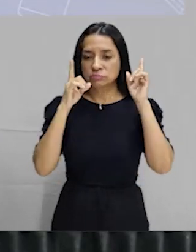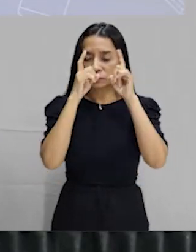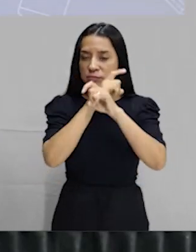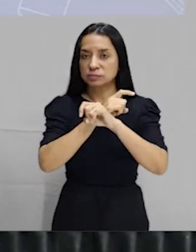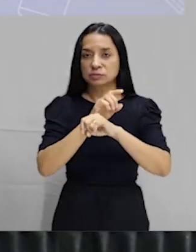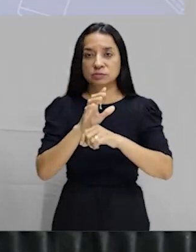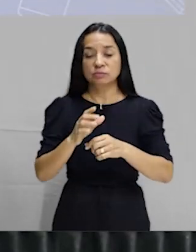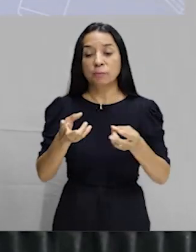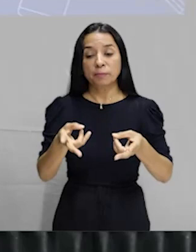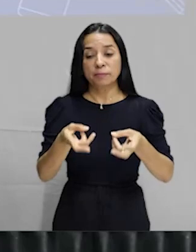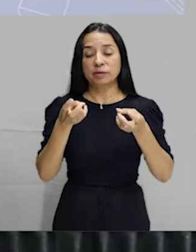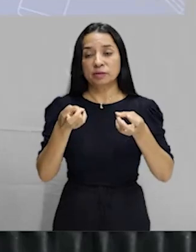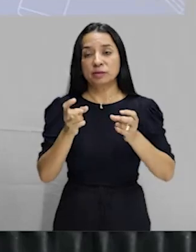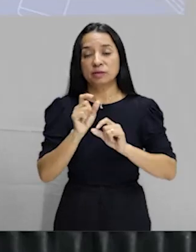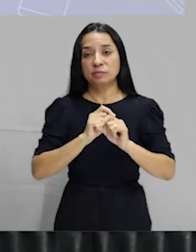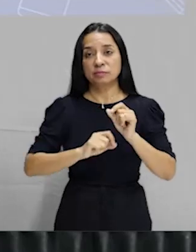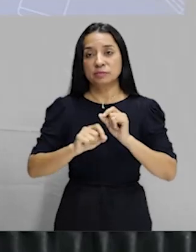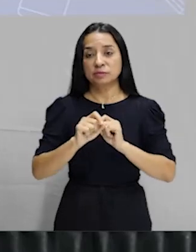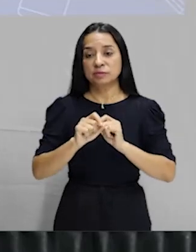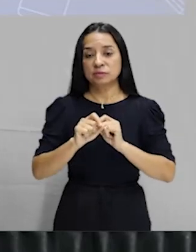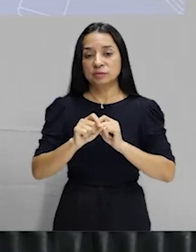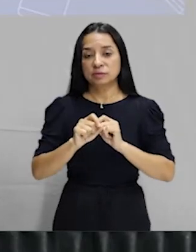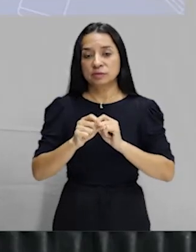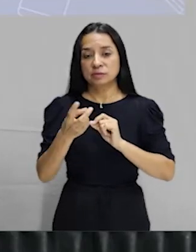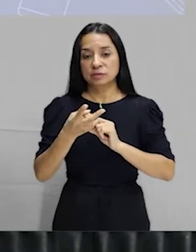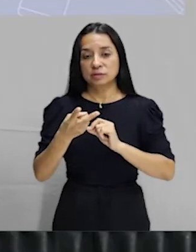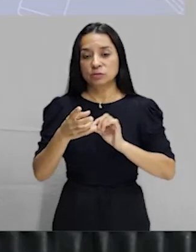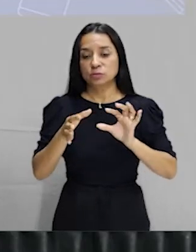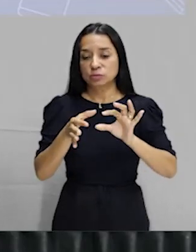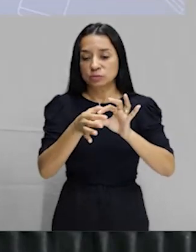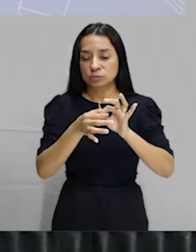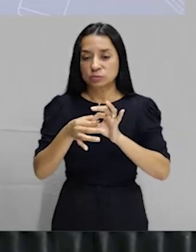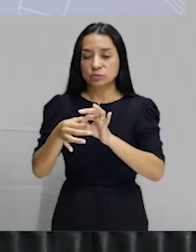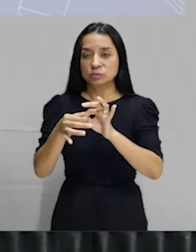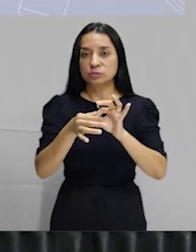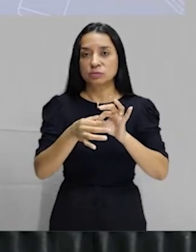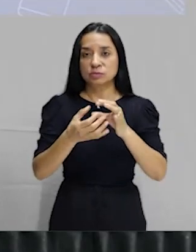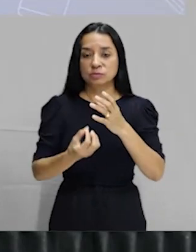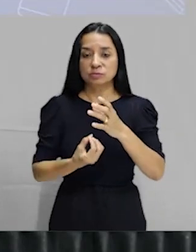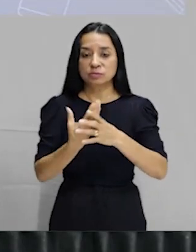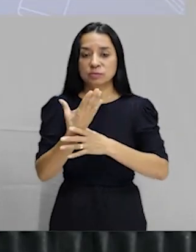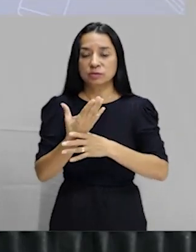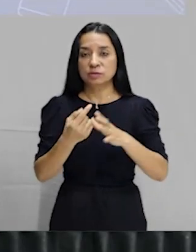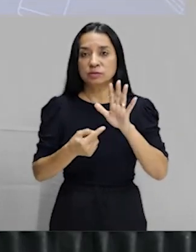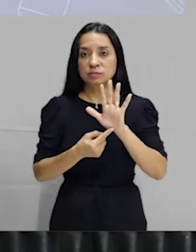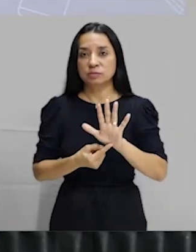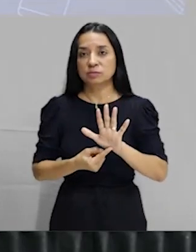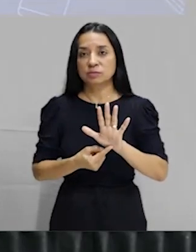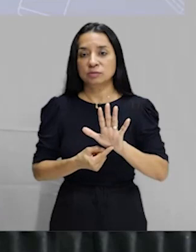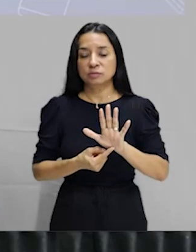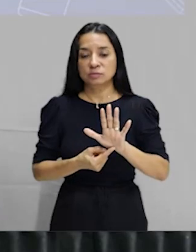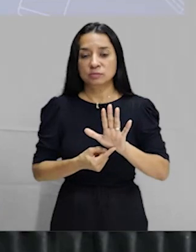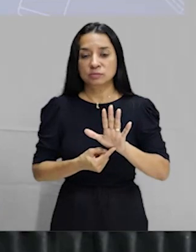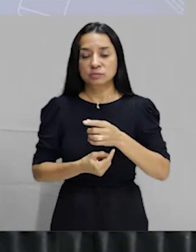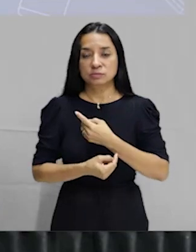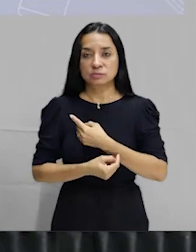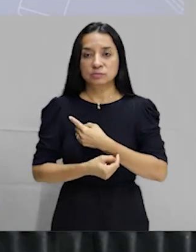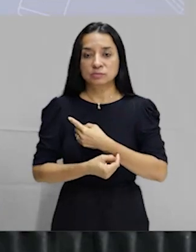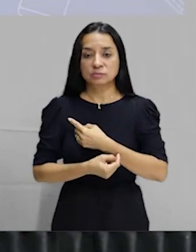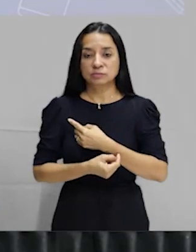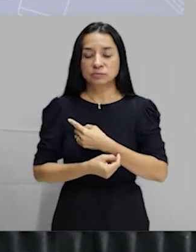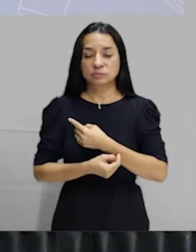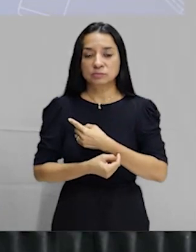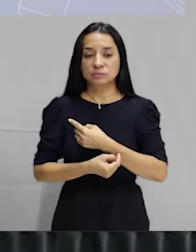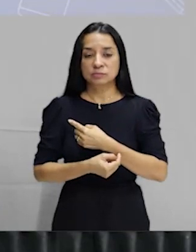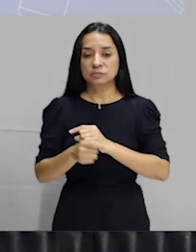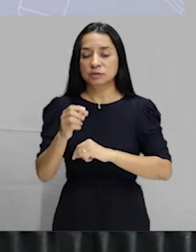já percebe, ó, pelas duas uniões que aparecem, né? Então, no caso, o